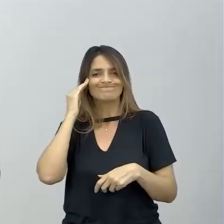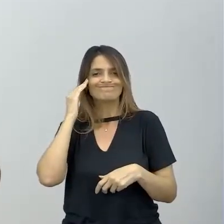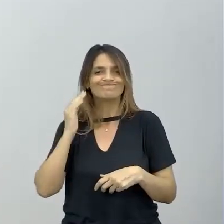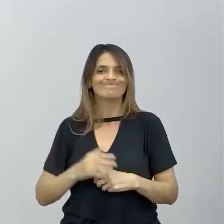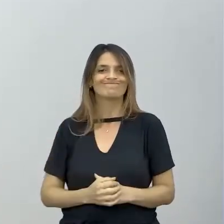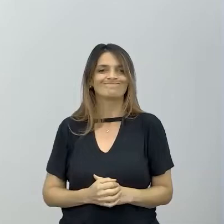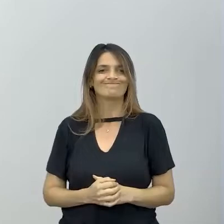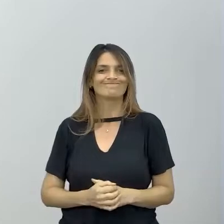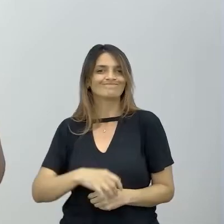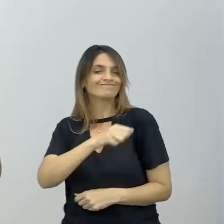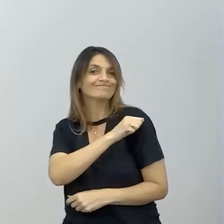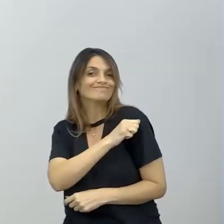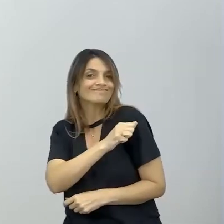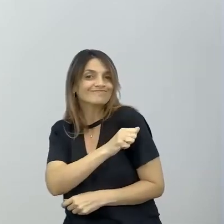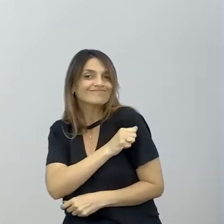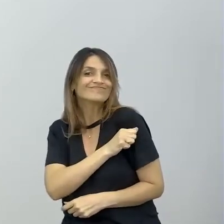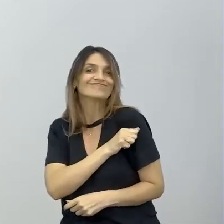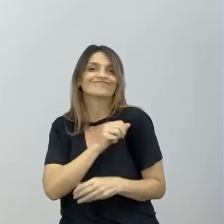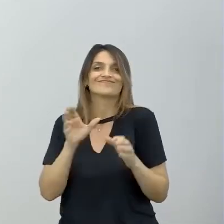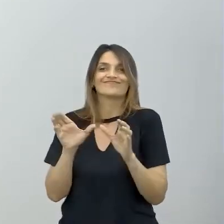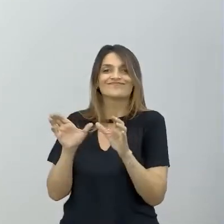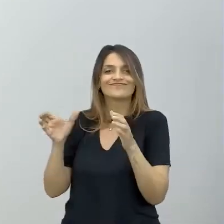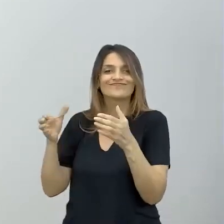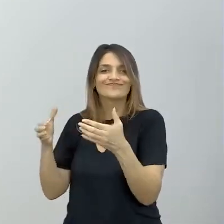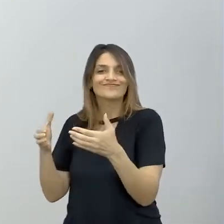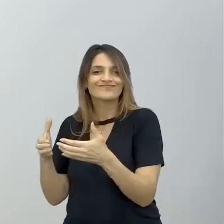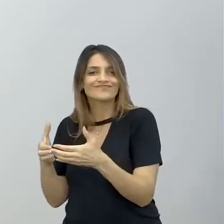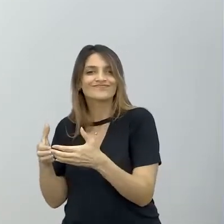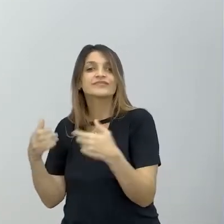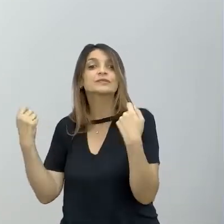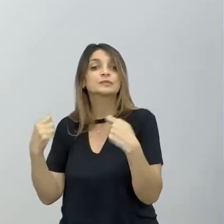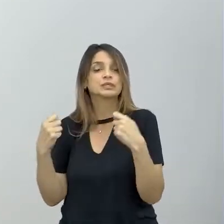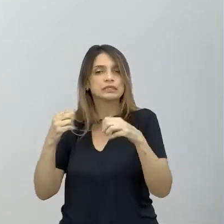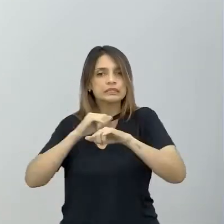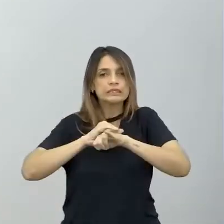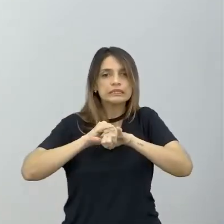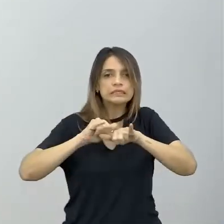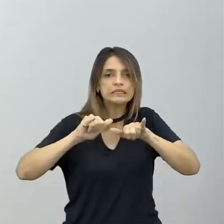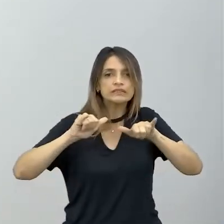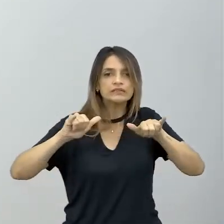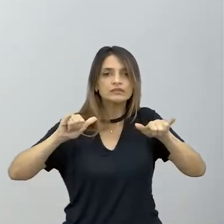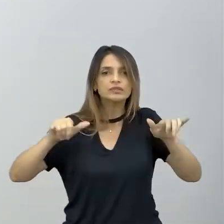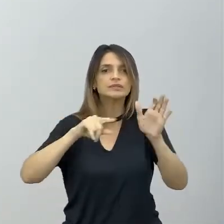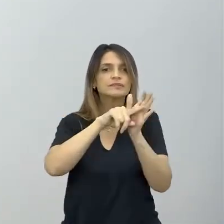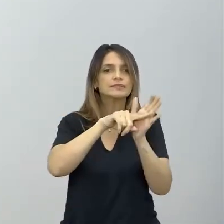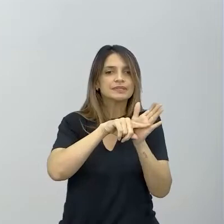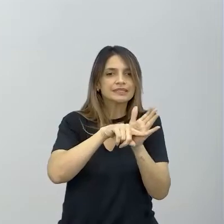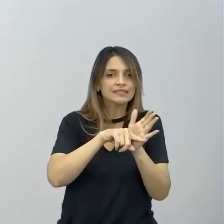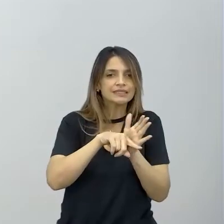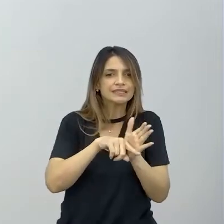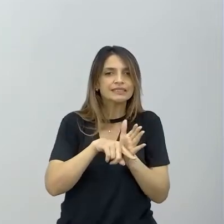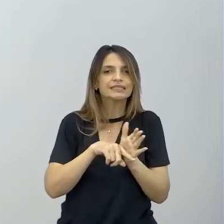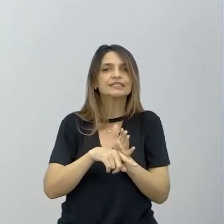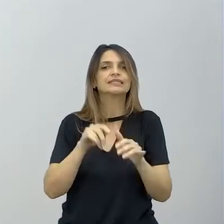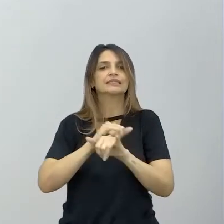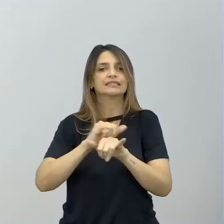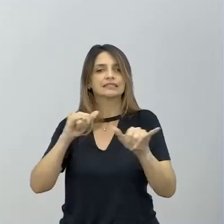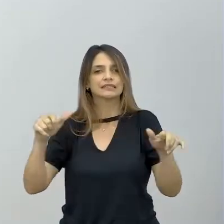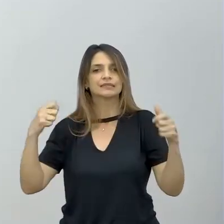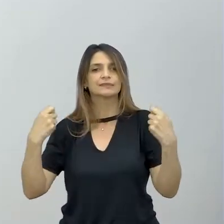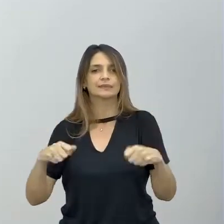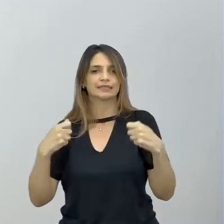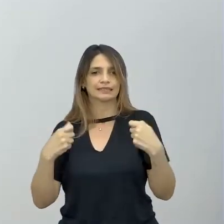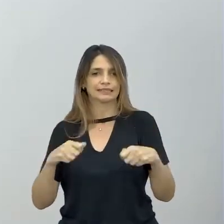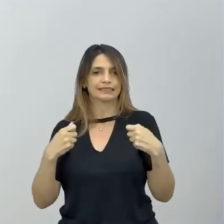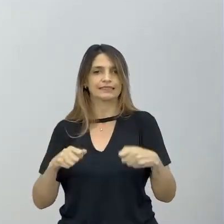ali para o estudante, para a sua comunidade. Ela tem que ser divulgada, né? Essa pesquisa ela precisa ser divulgada. As